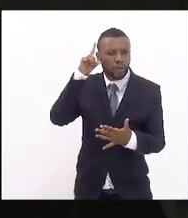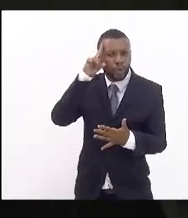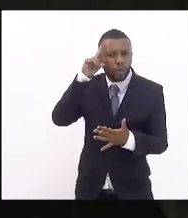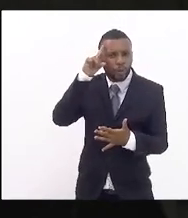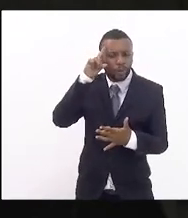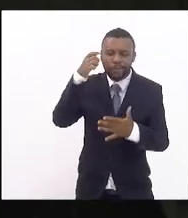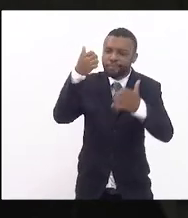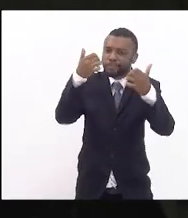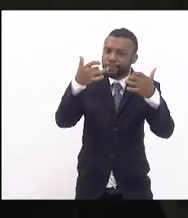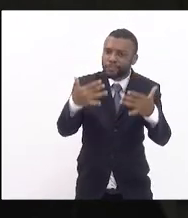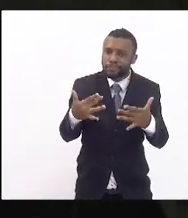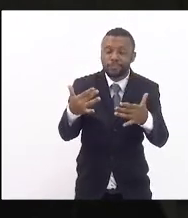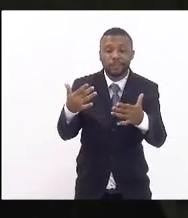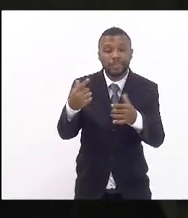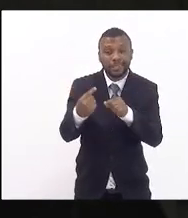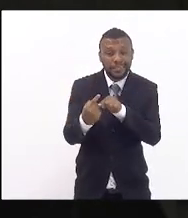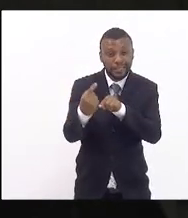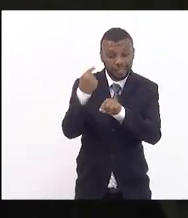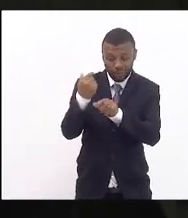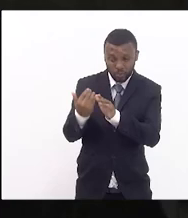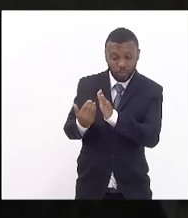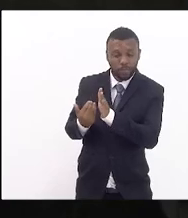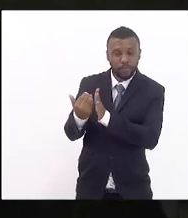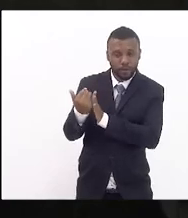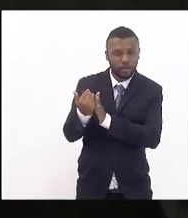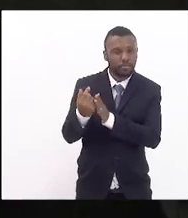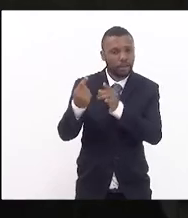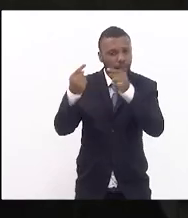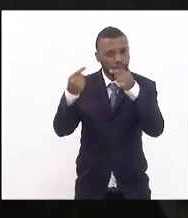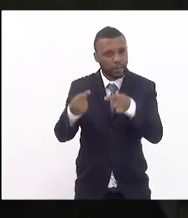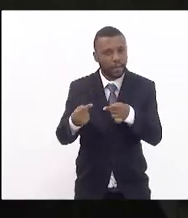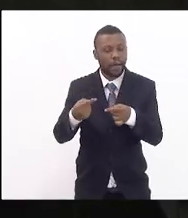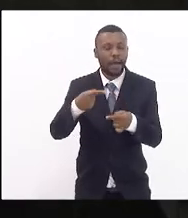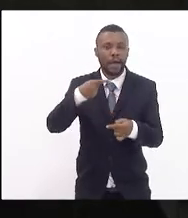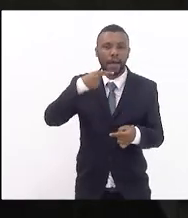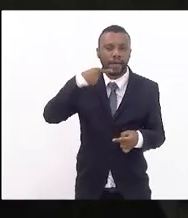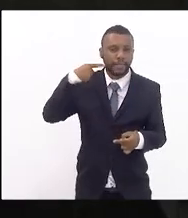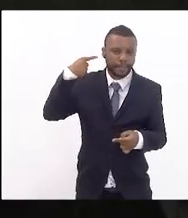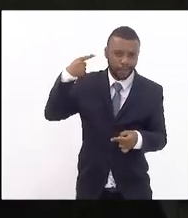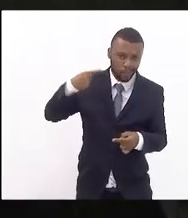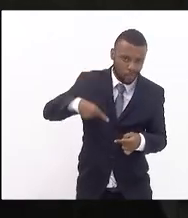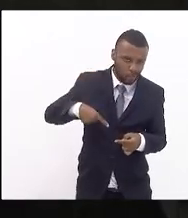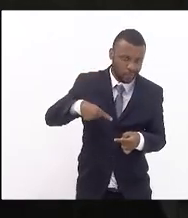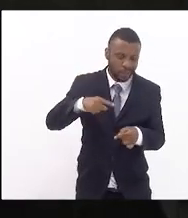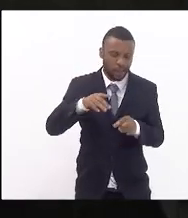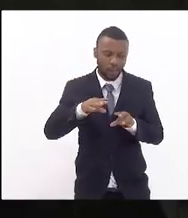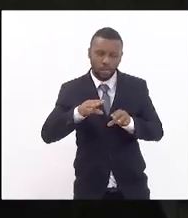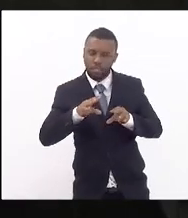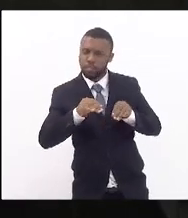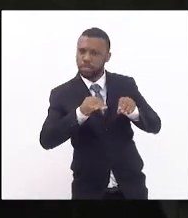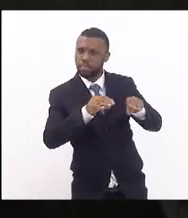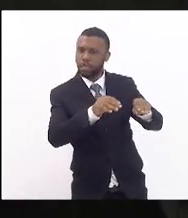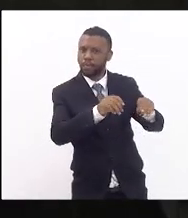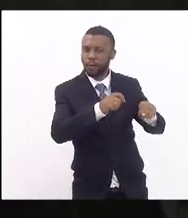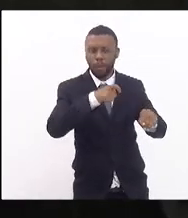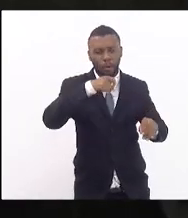desde que a Rússia invadiu a Ucrânia,